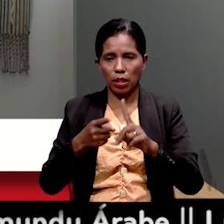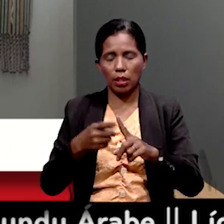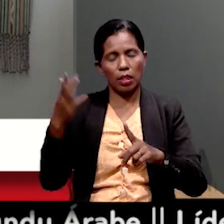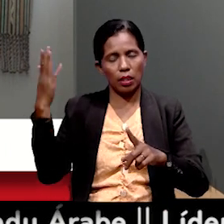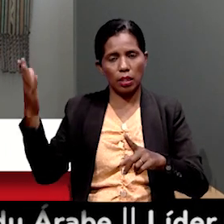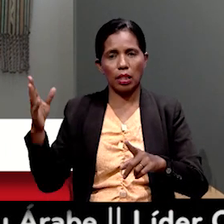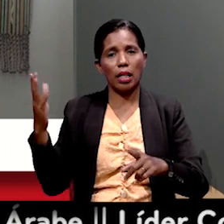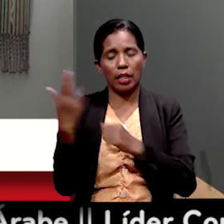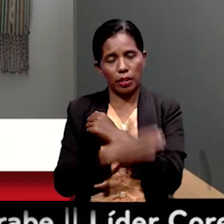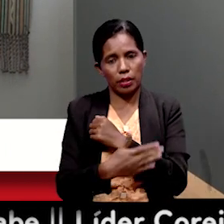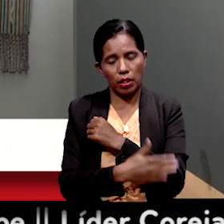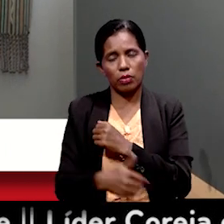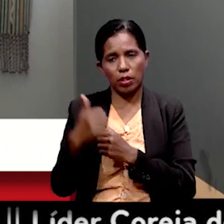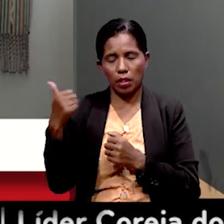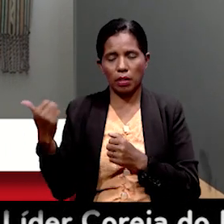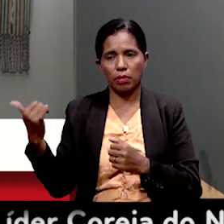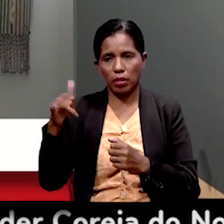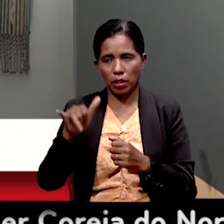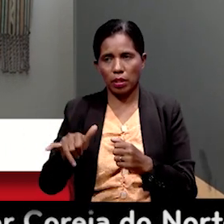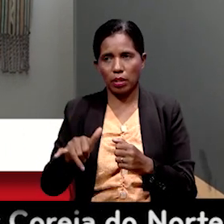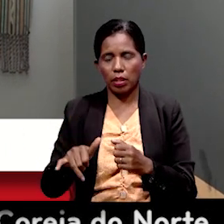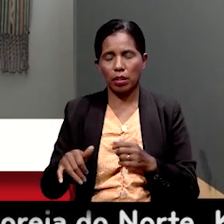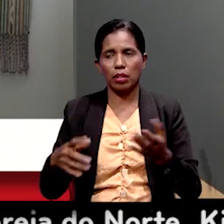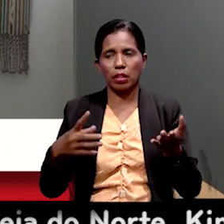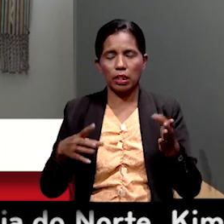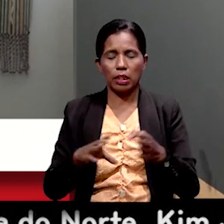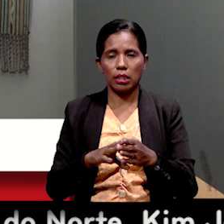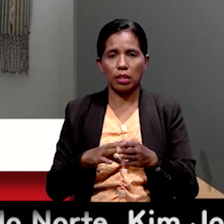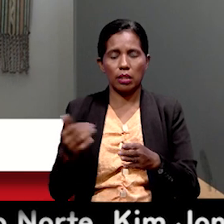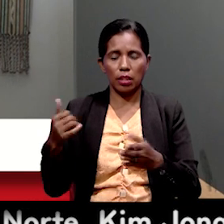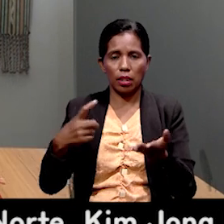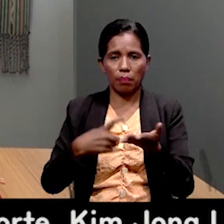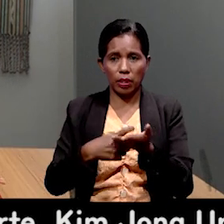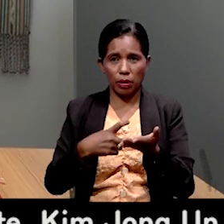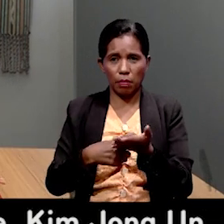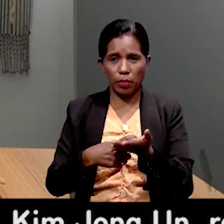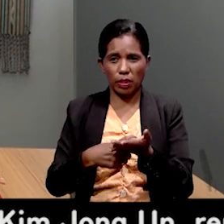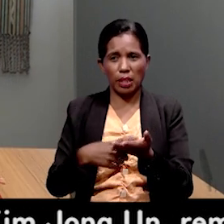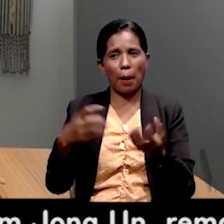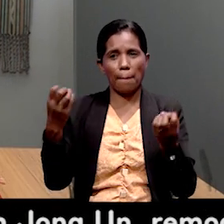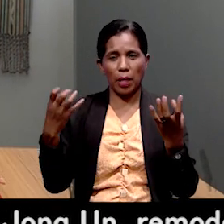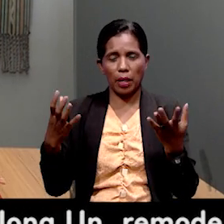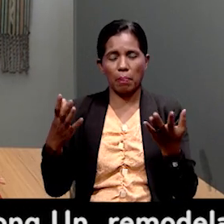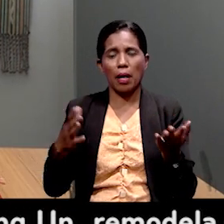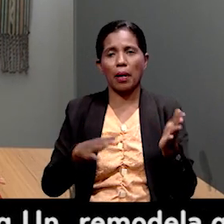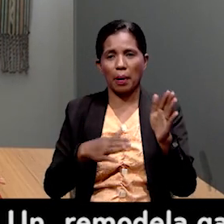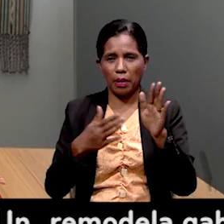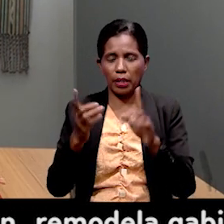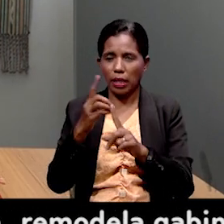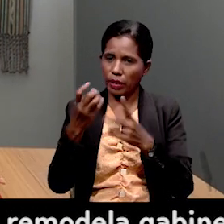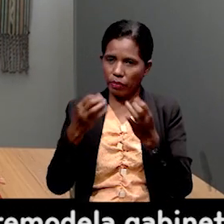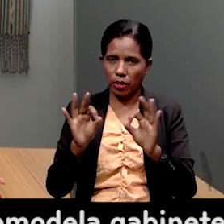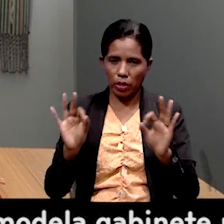nebane, sirenia pasaporte barak pakmate i komu laia italaia vo